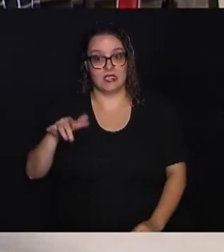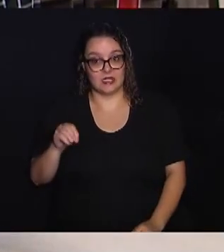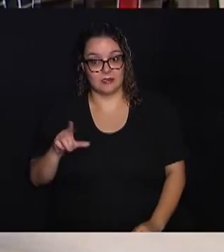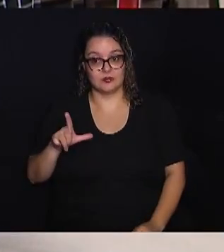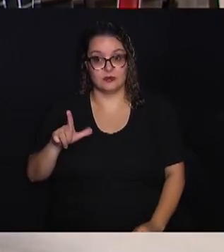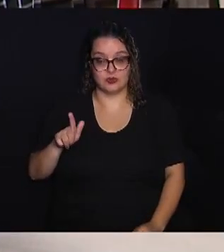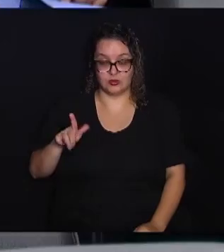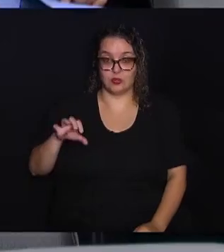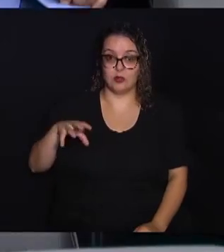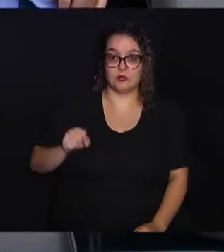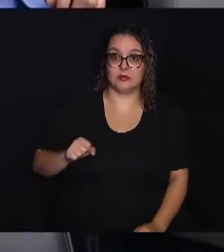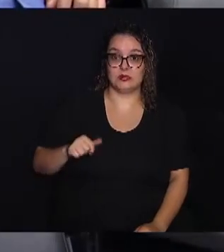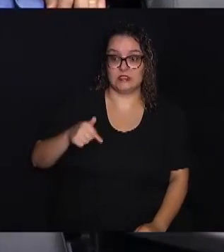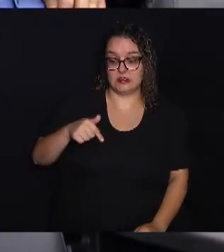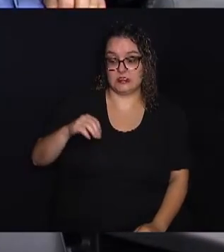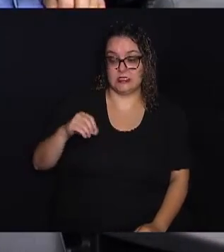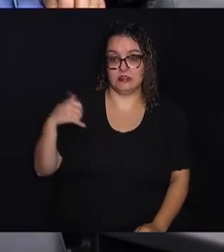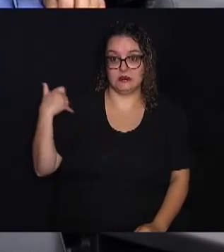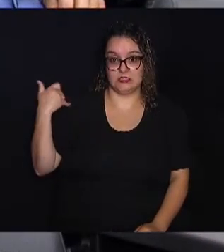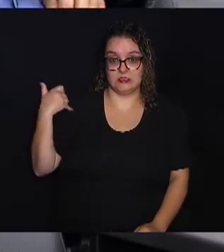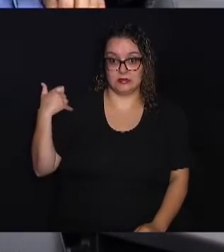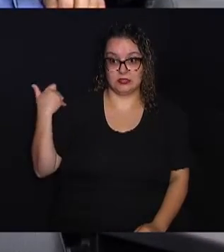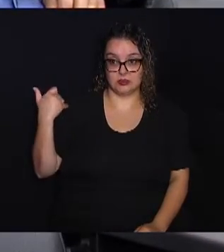aos 70 anos em Belém do Pará em